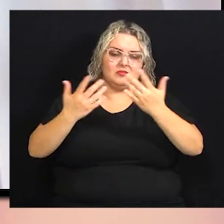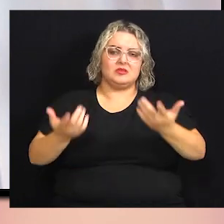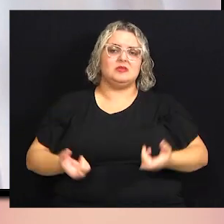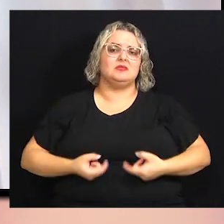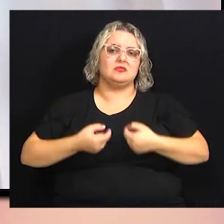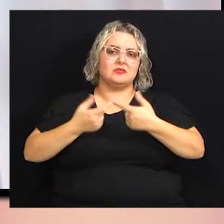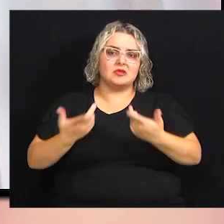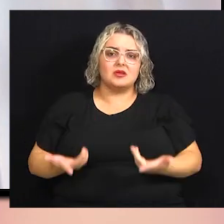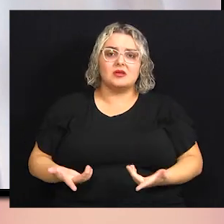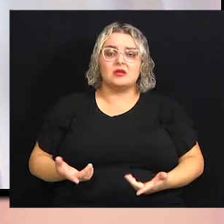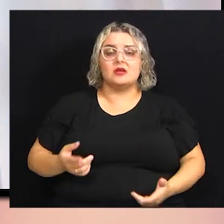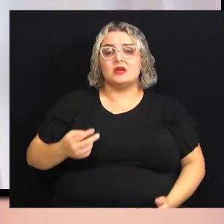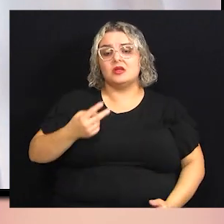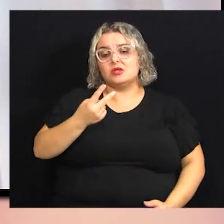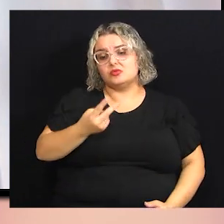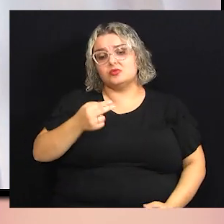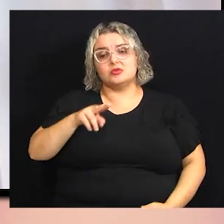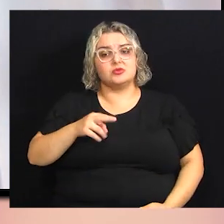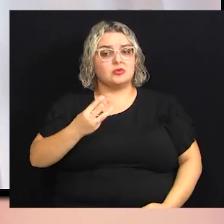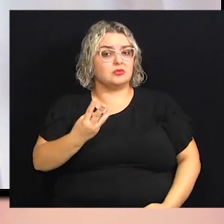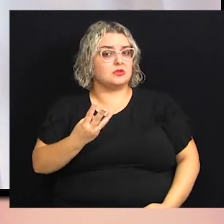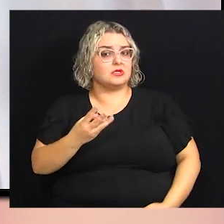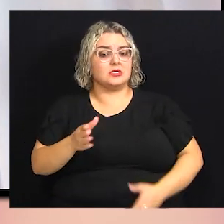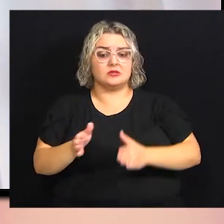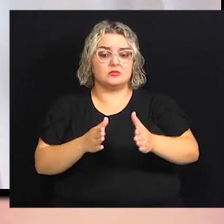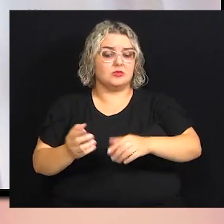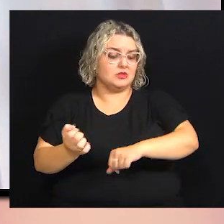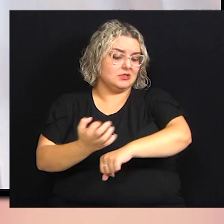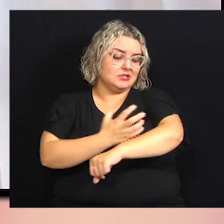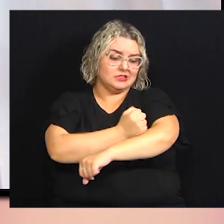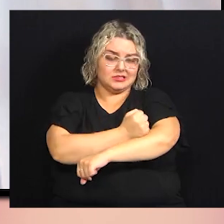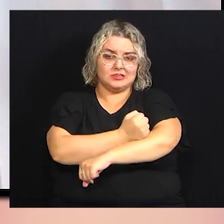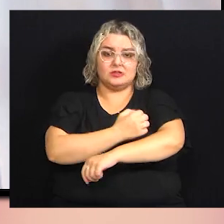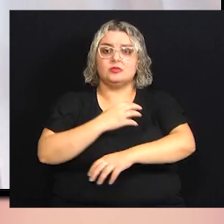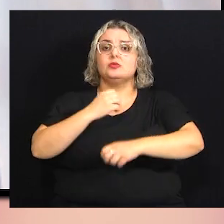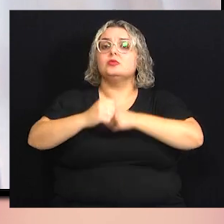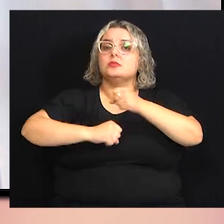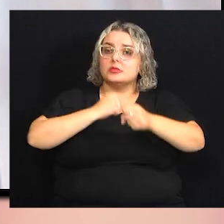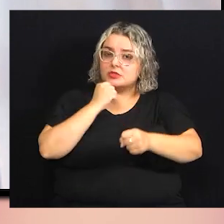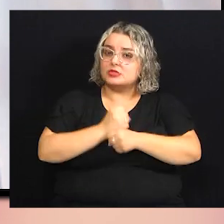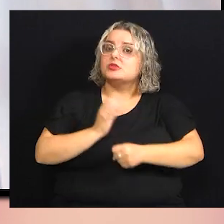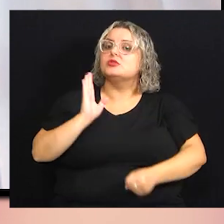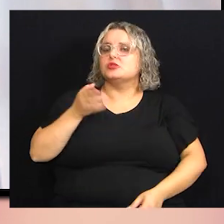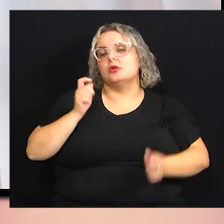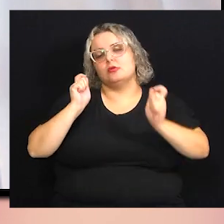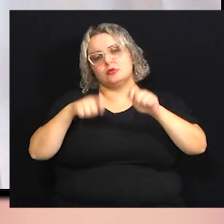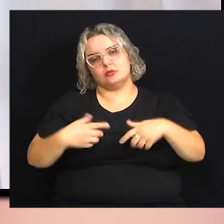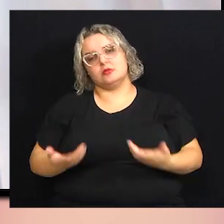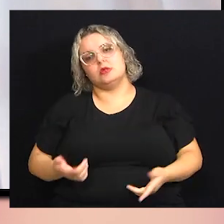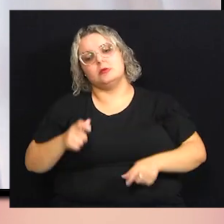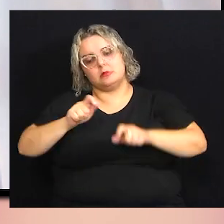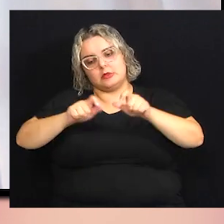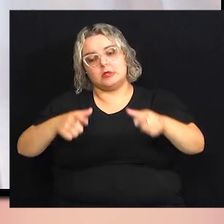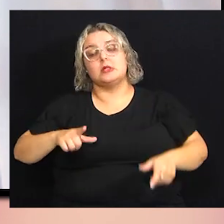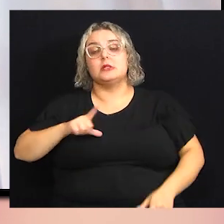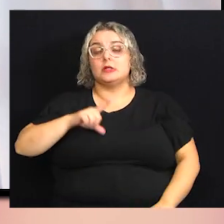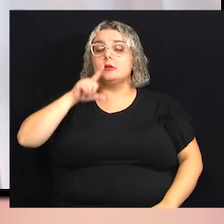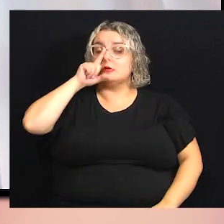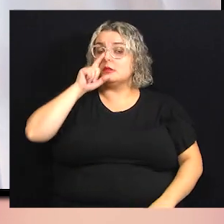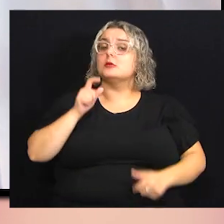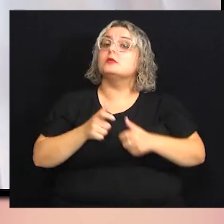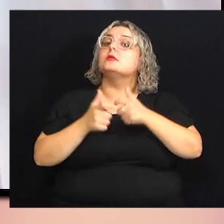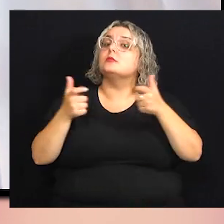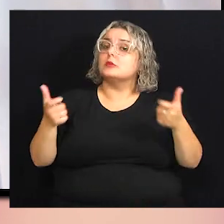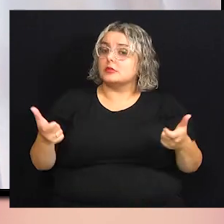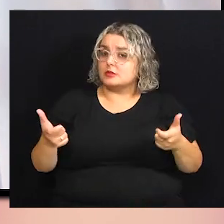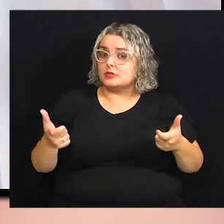pele, e às vezes aquela pessoa que tem 2 ou 3 episódios de queimadura no ano já é o suficiente para que essas pessoas tenham